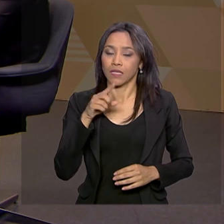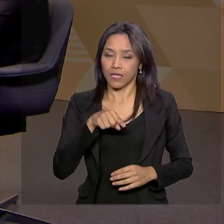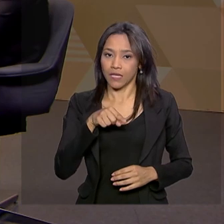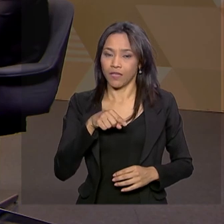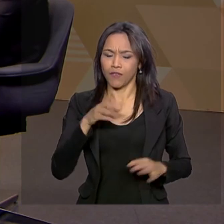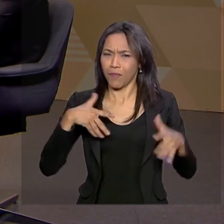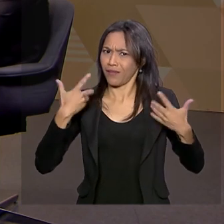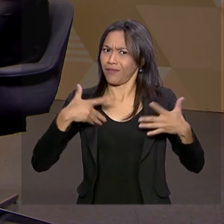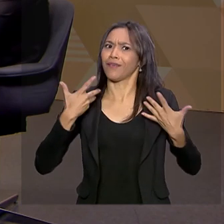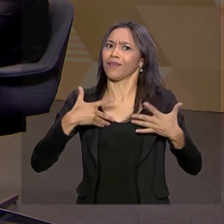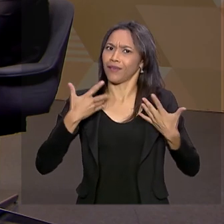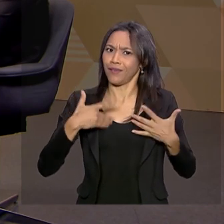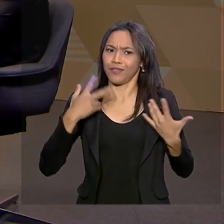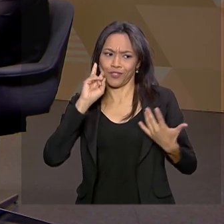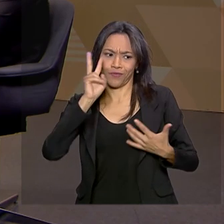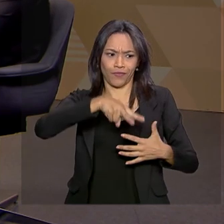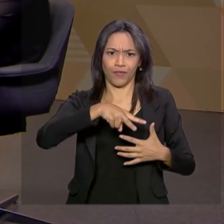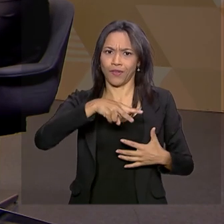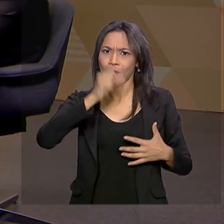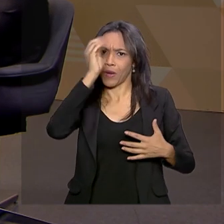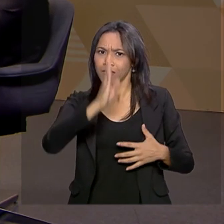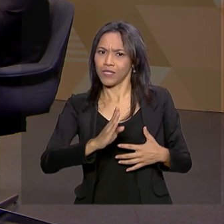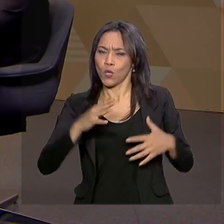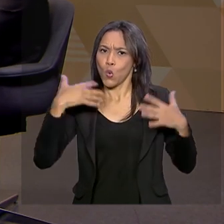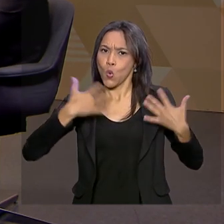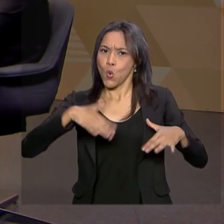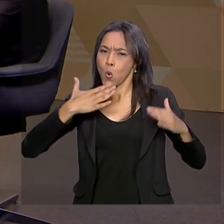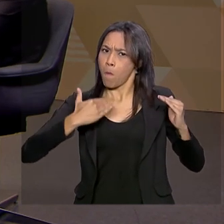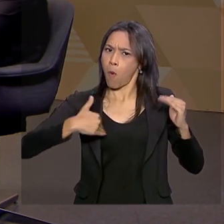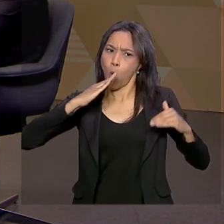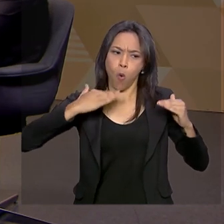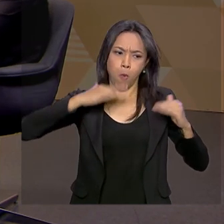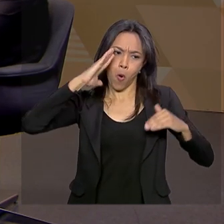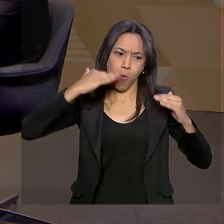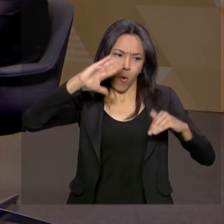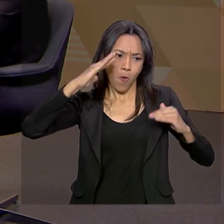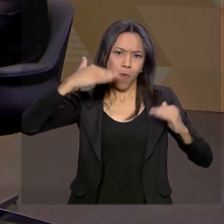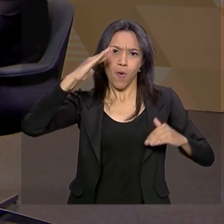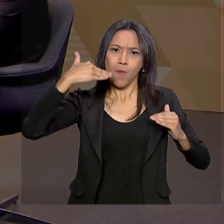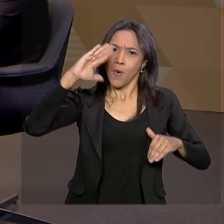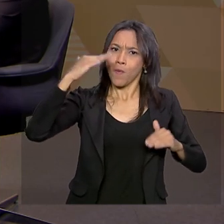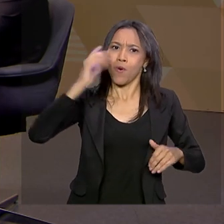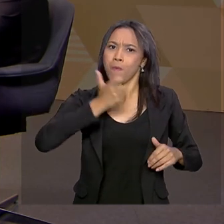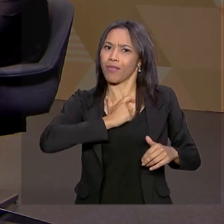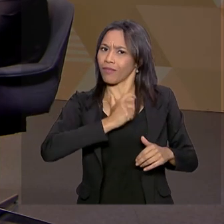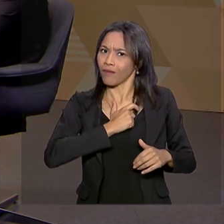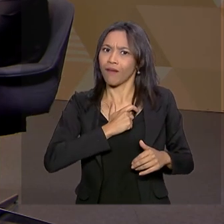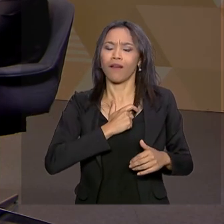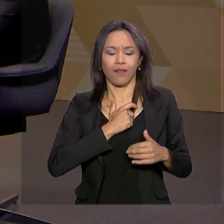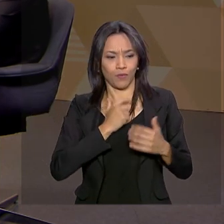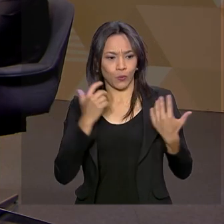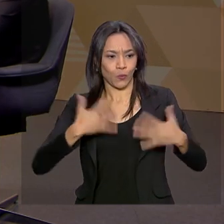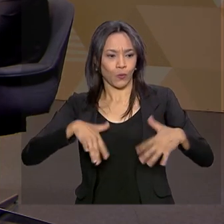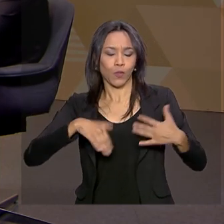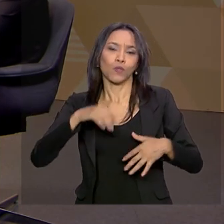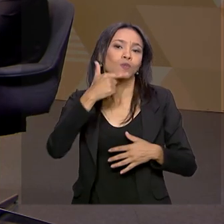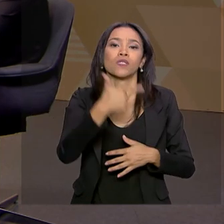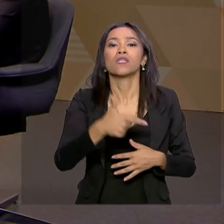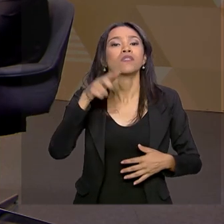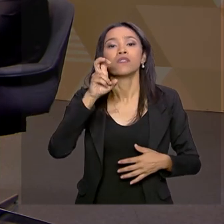uma alegria muito grande ver o Brasil extrapolar os recordes de medalhas, né? Nós tínhamos conseguido, se não me engano,